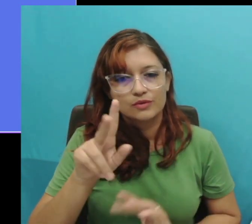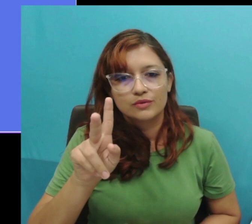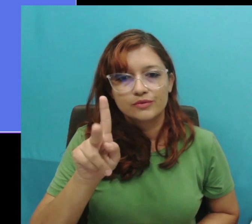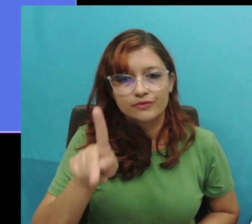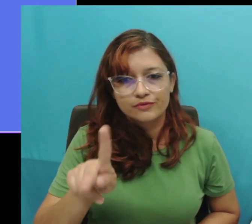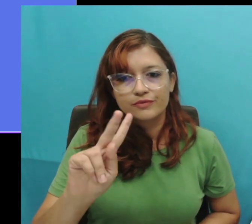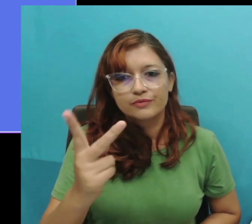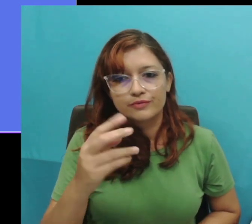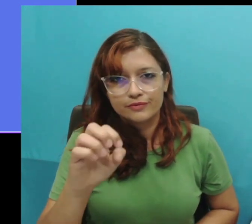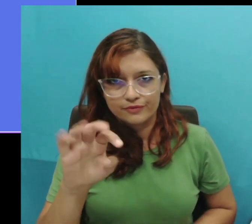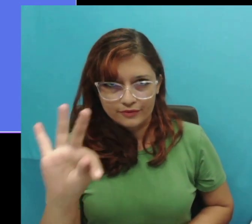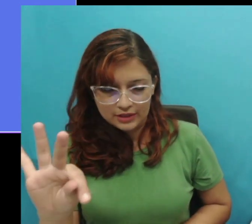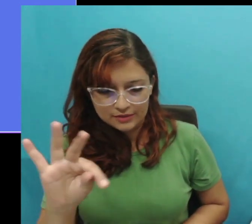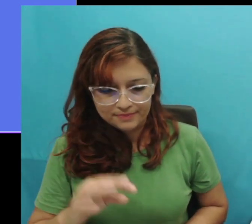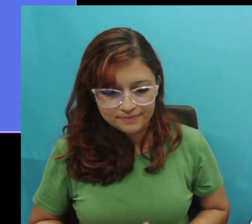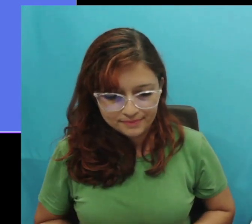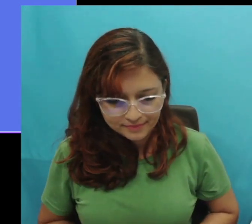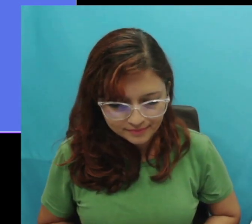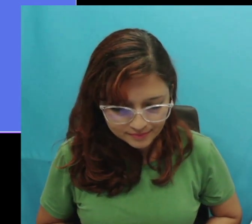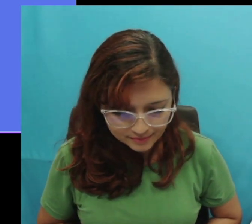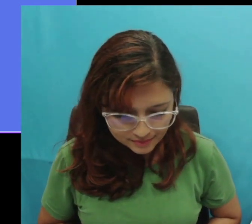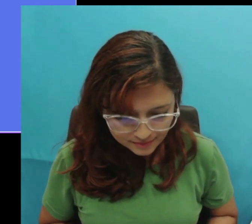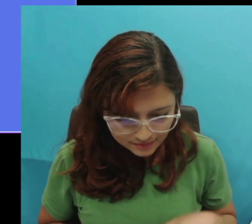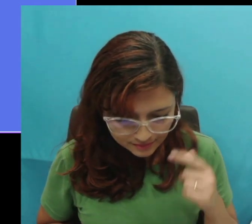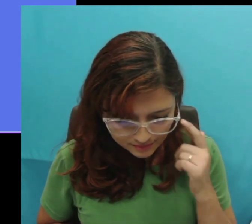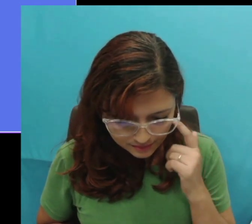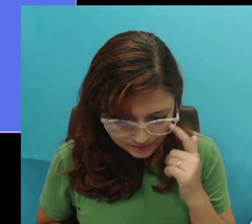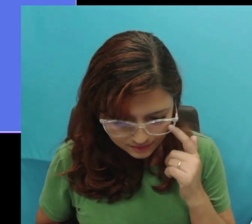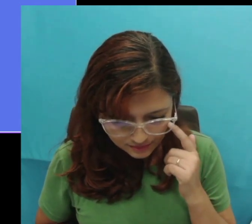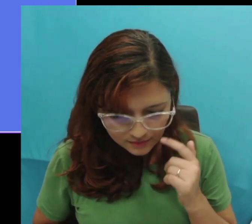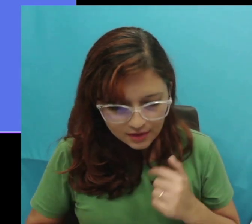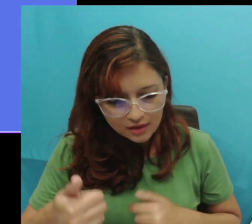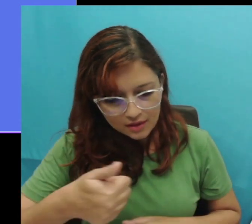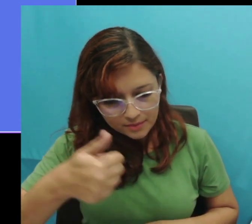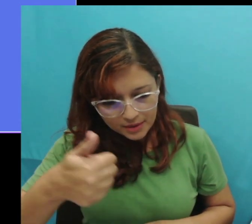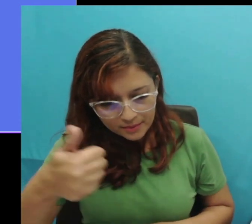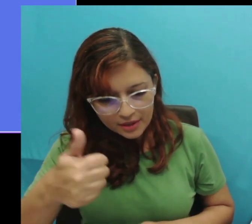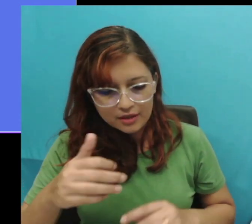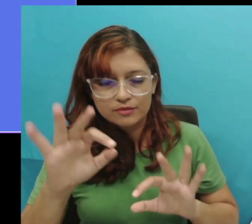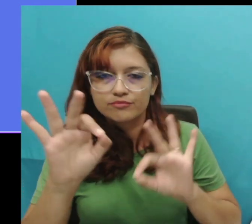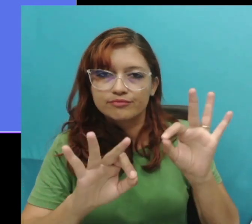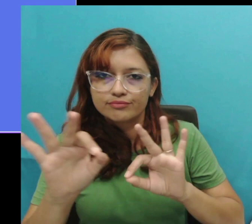simulador, o software FET.